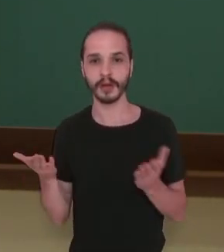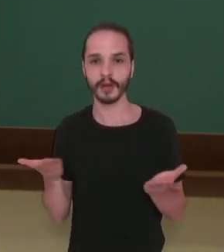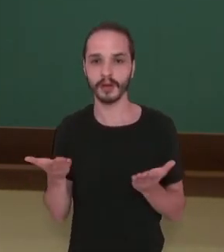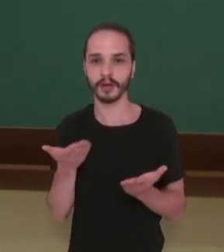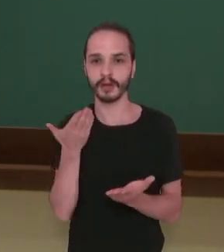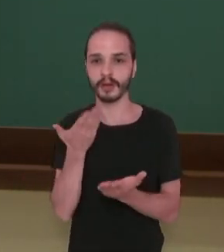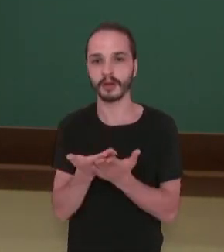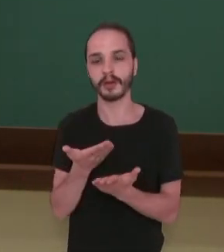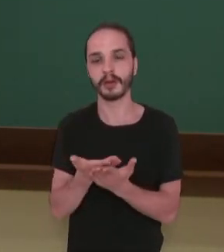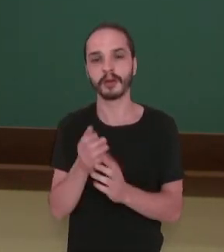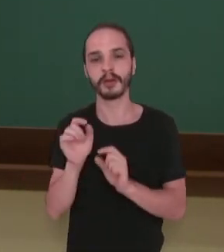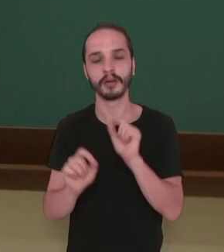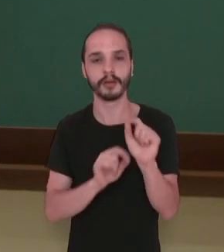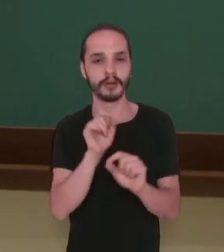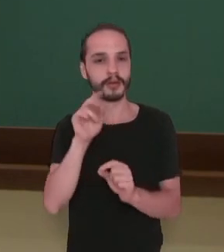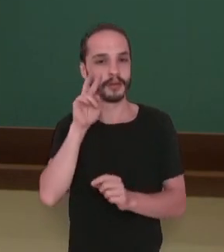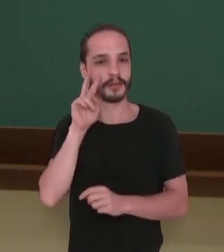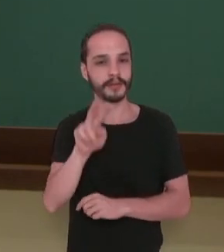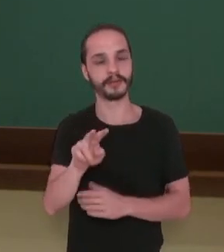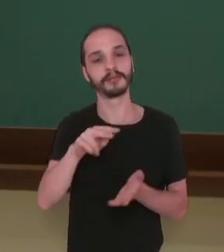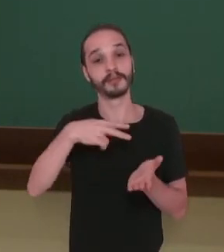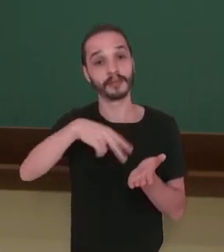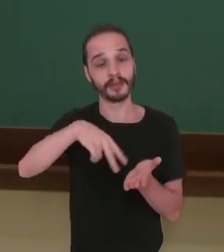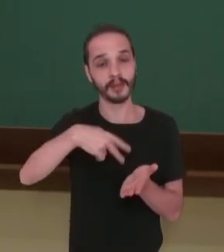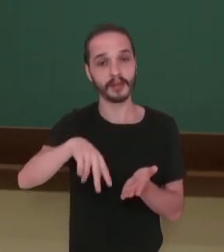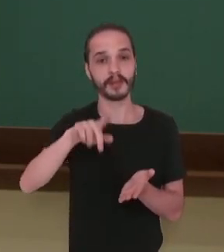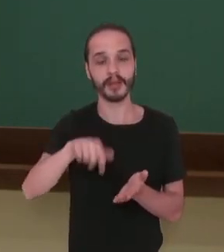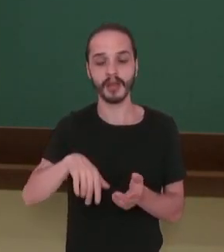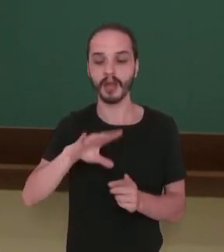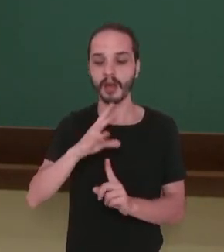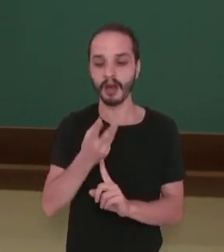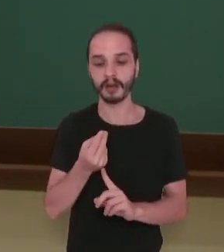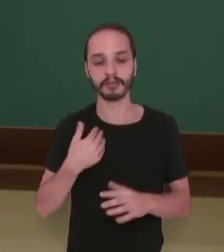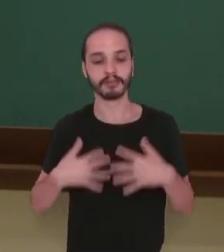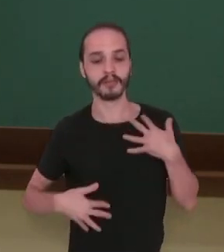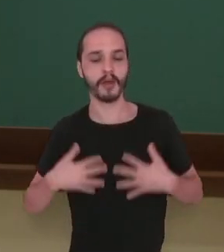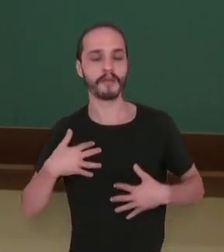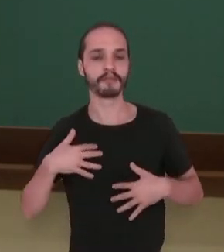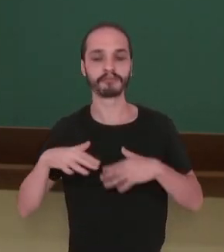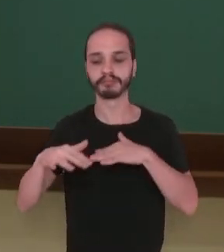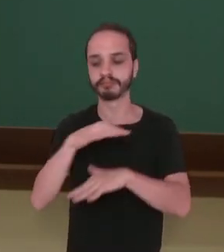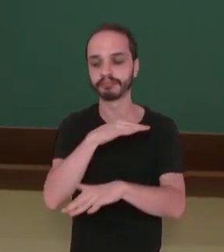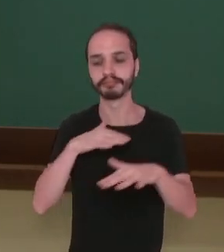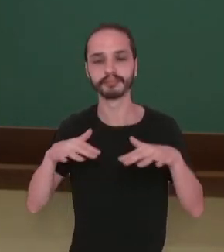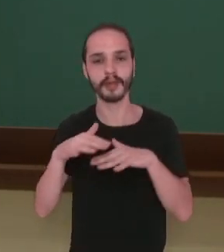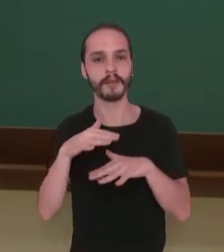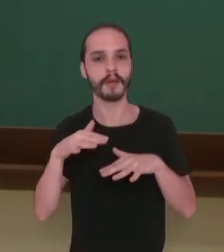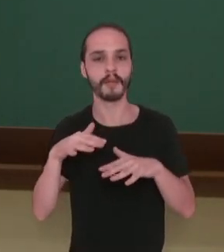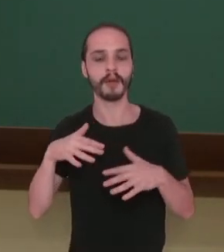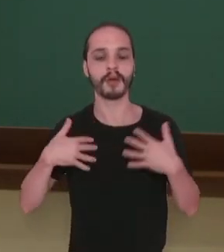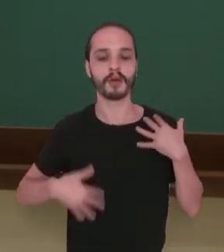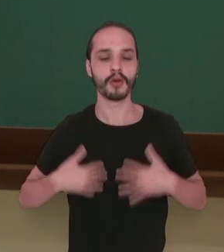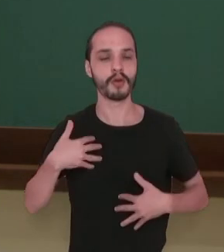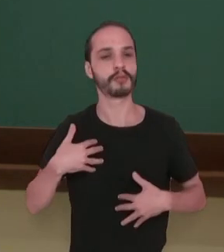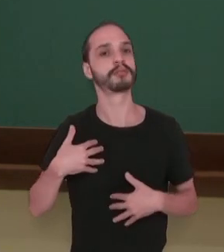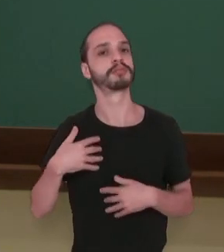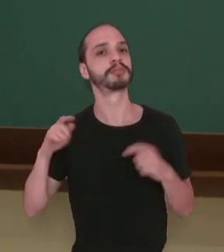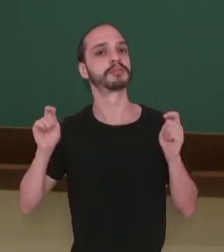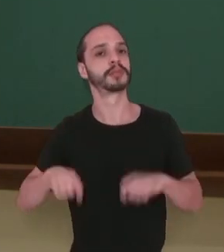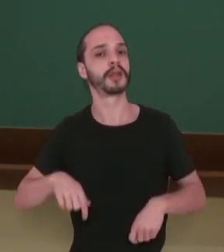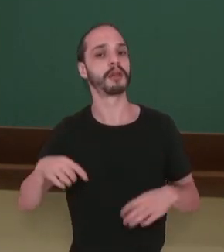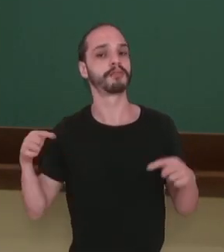hoje? Então, a gente viu a dança como a arte de movimentar o corpo em certo ritmo. Nós